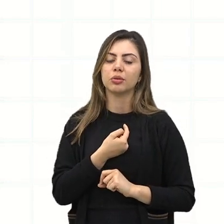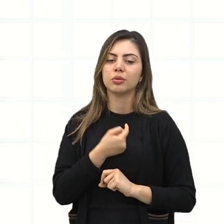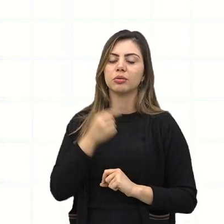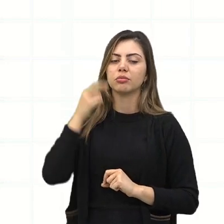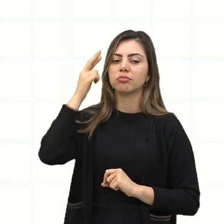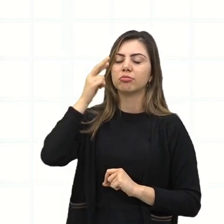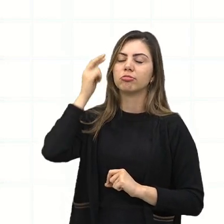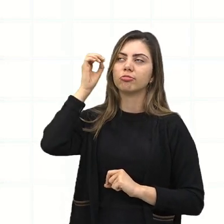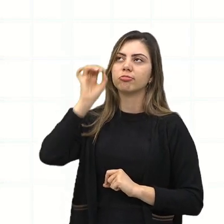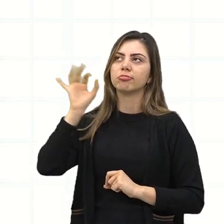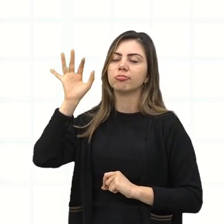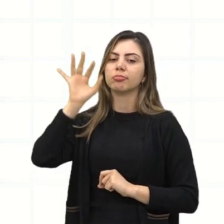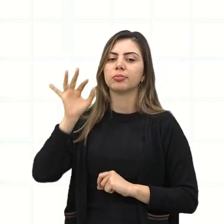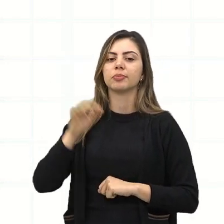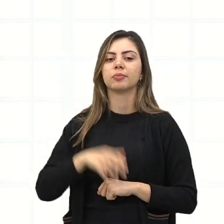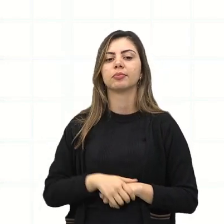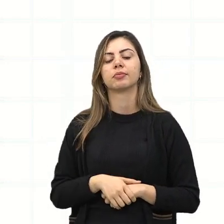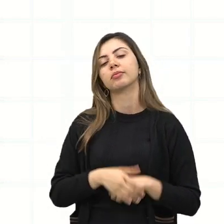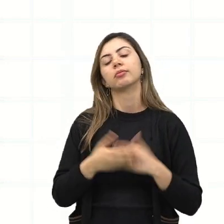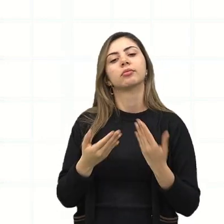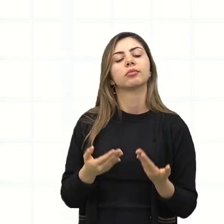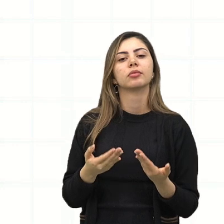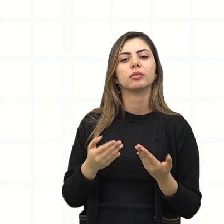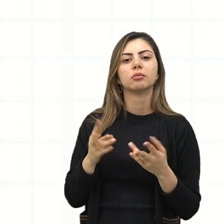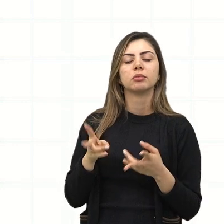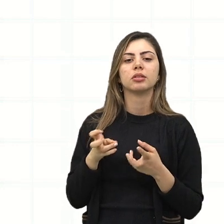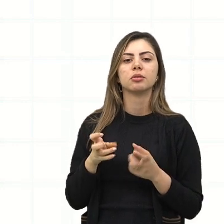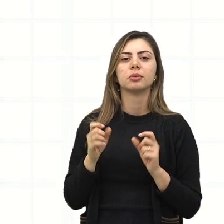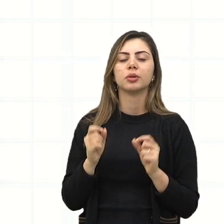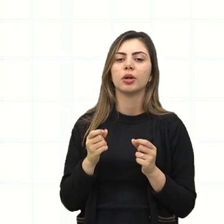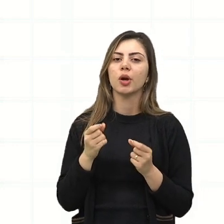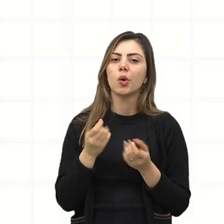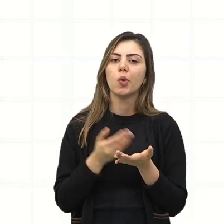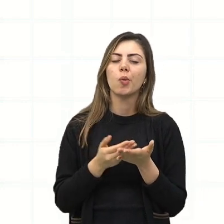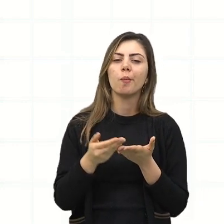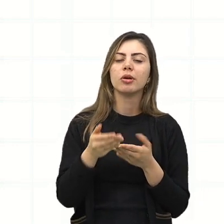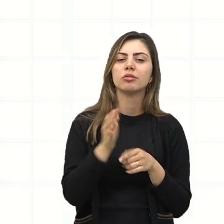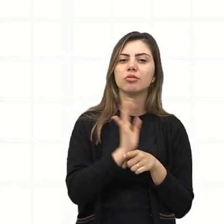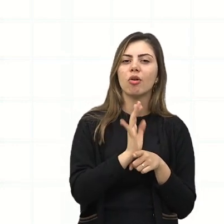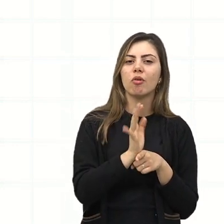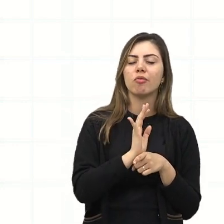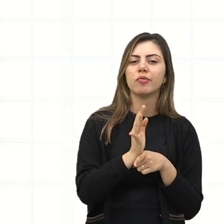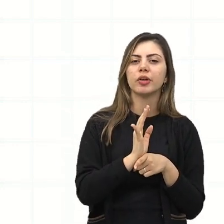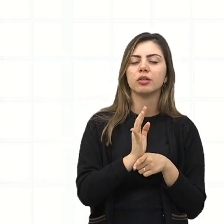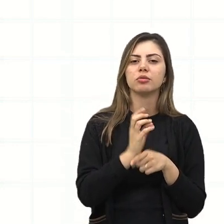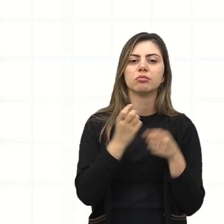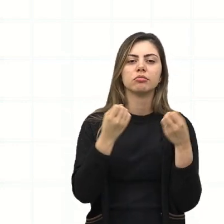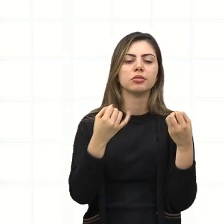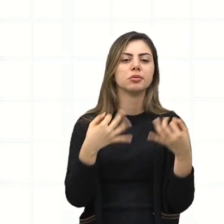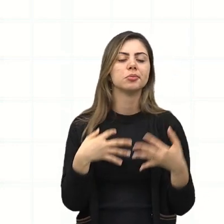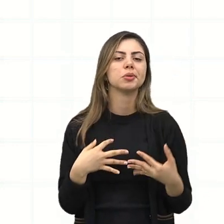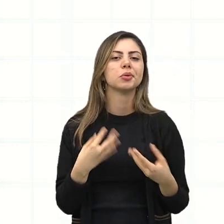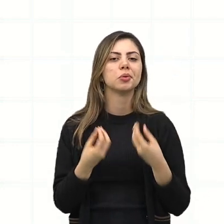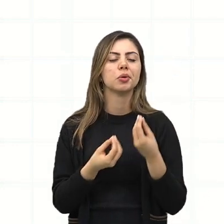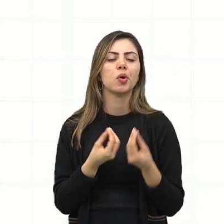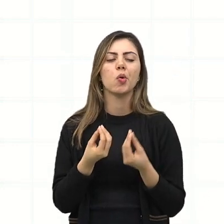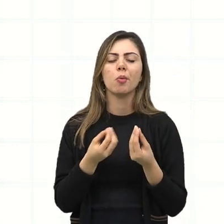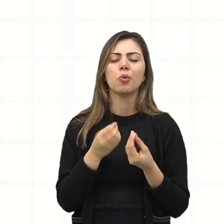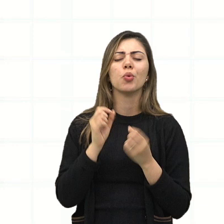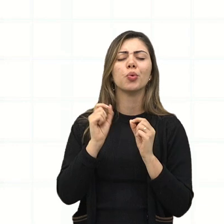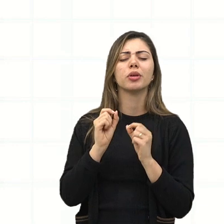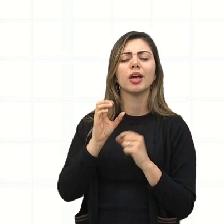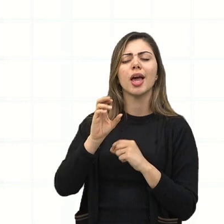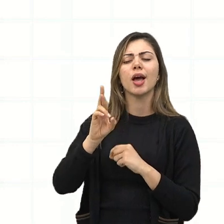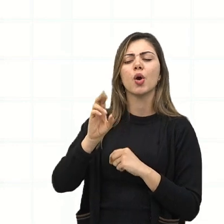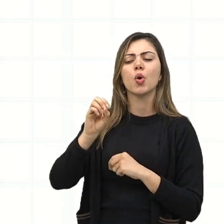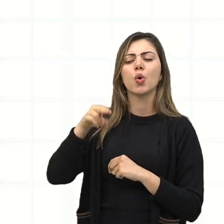imaginário. Então vejam bem, a gente começa ali com aquele vídeo que vai tratar sobre a ideia do que é uma crônica de